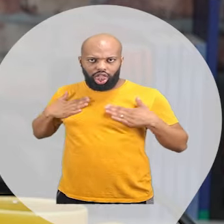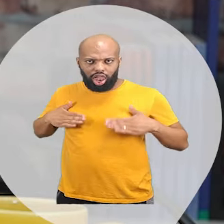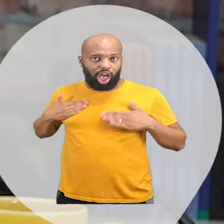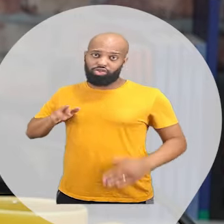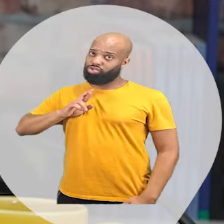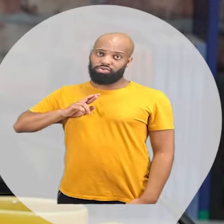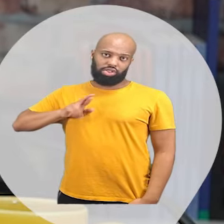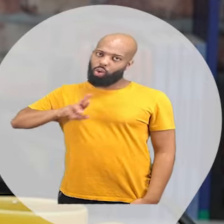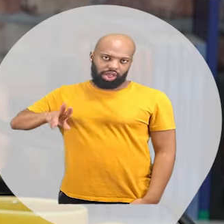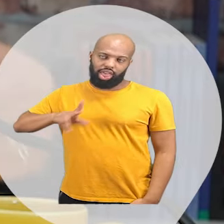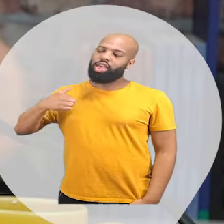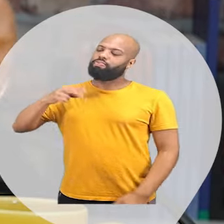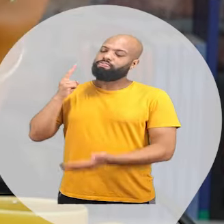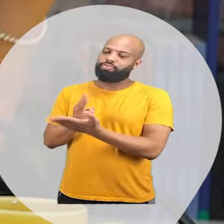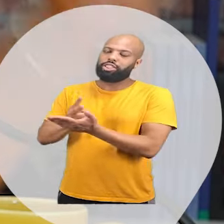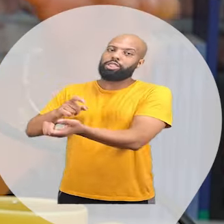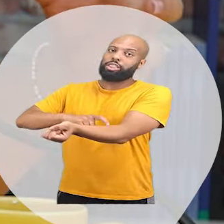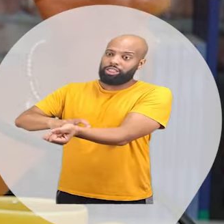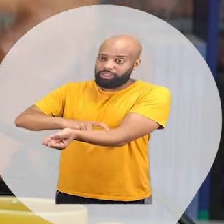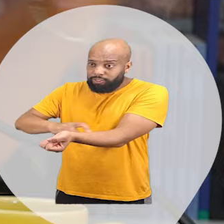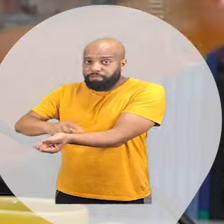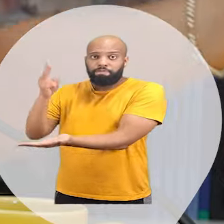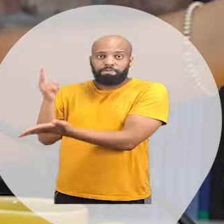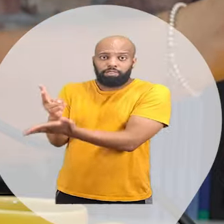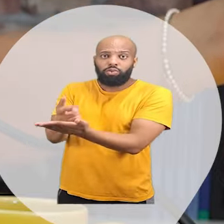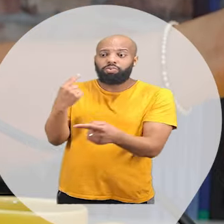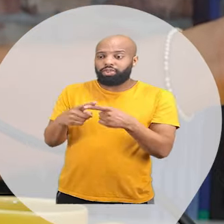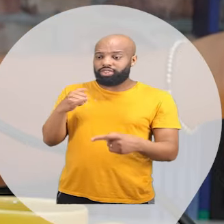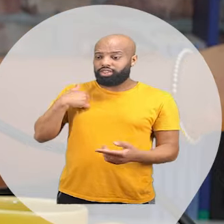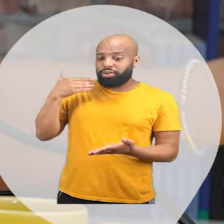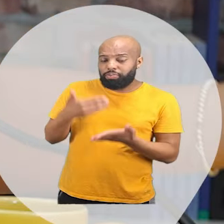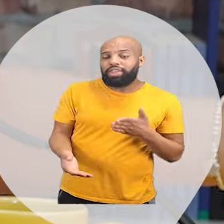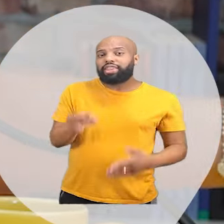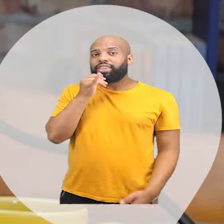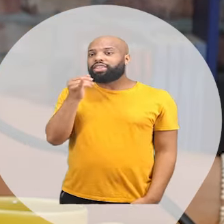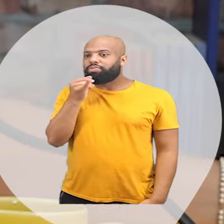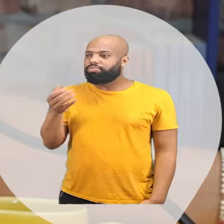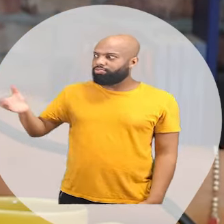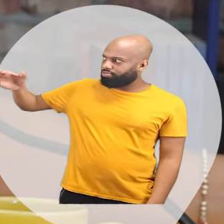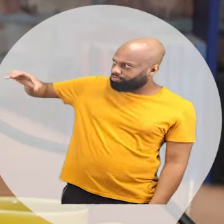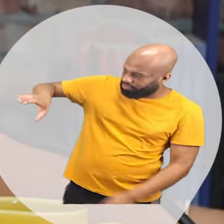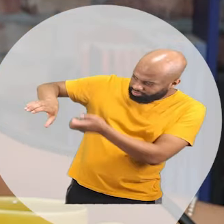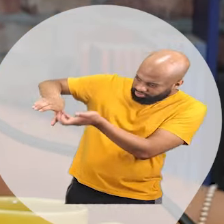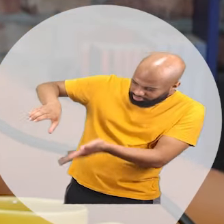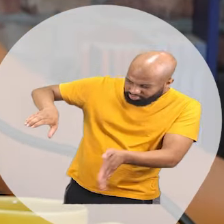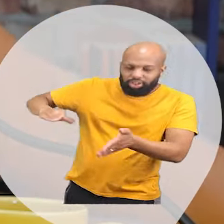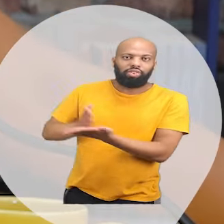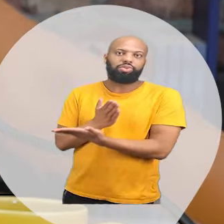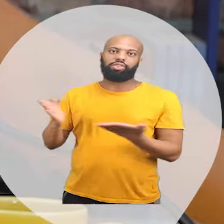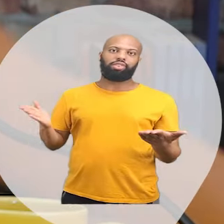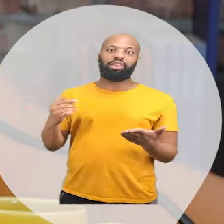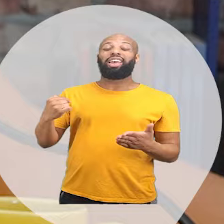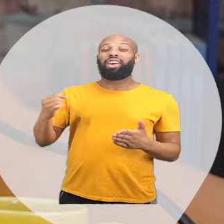quando eu tô gravando eu tô tipo o tempo inteiro nervosa assim porque se eu perder o cara derrubando E isso aconteceu essa